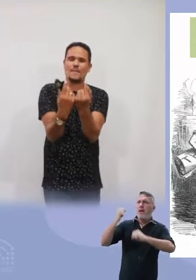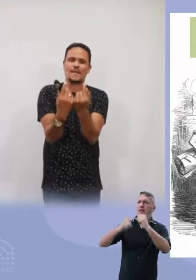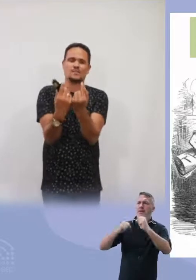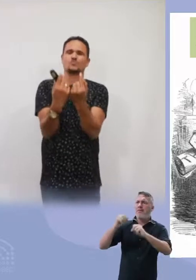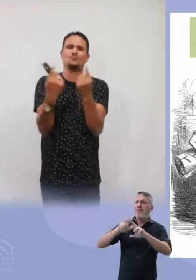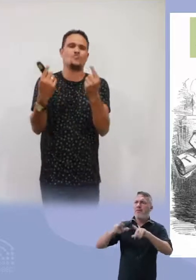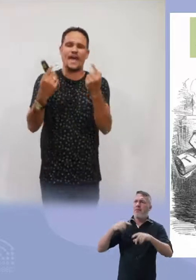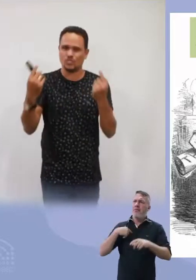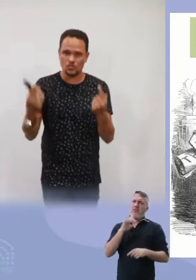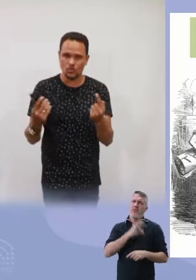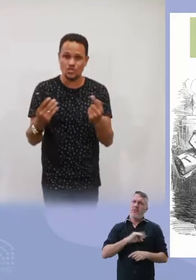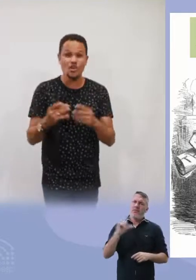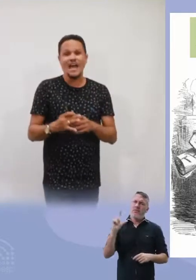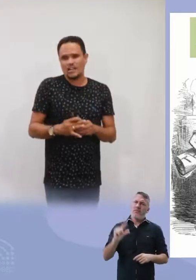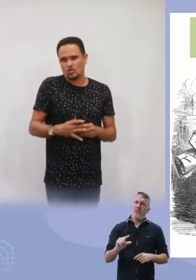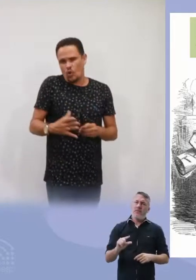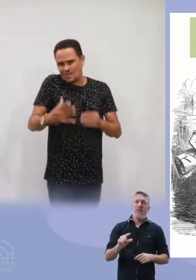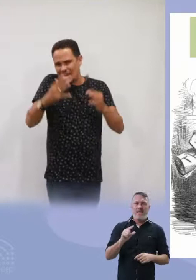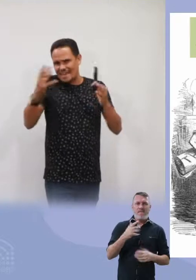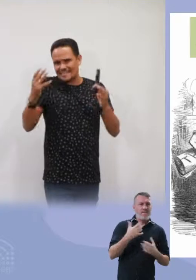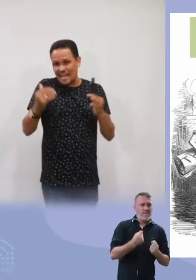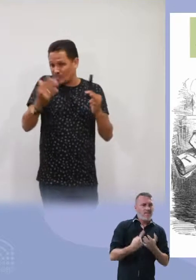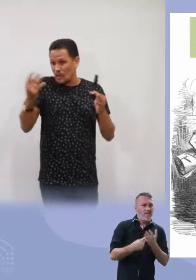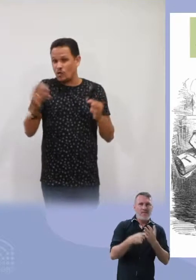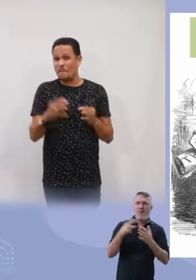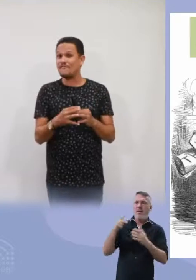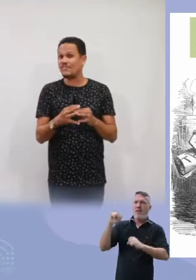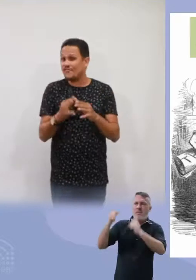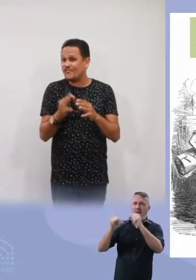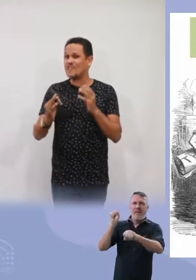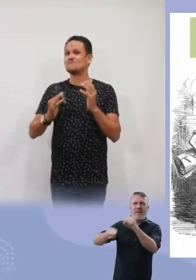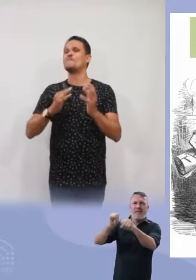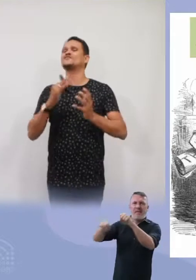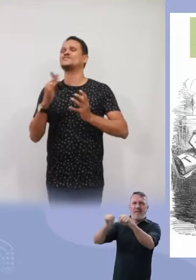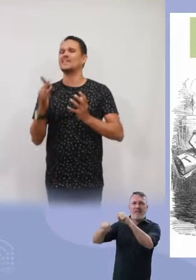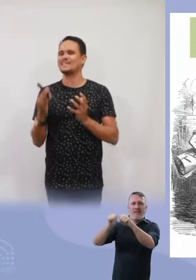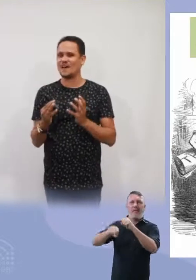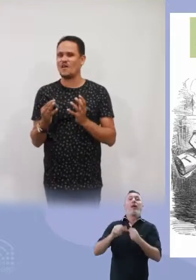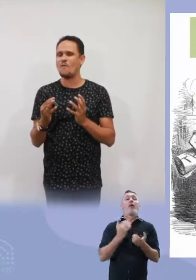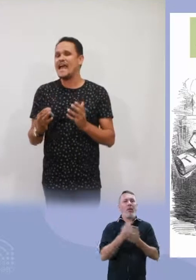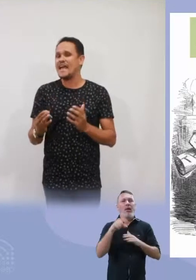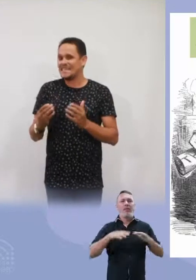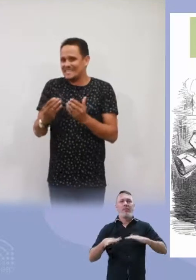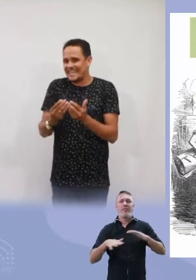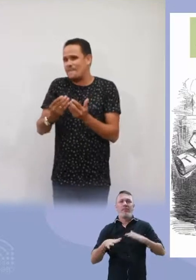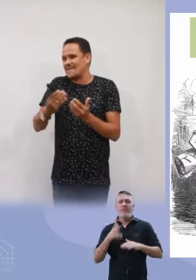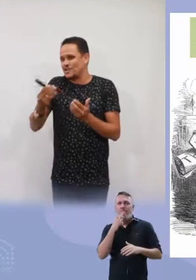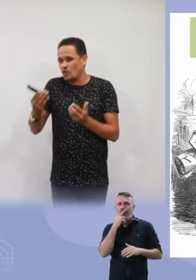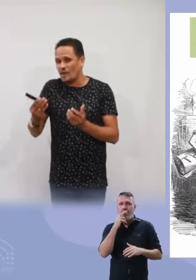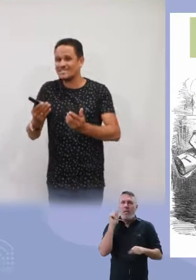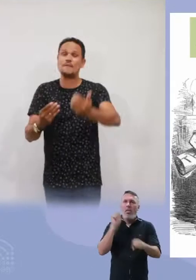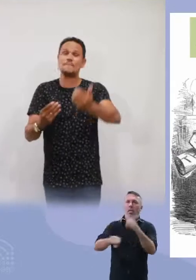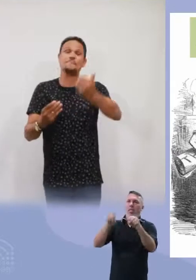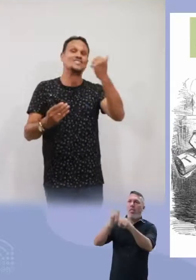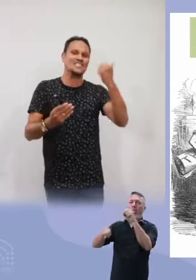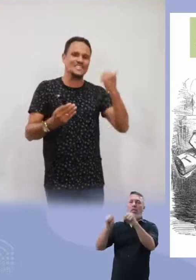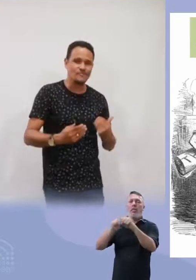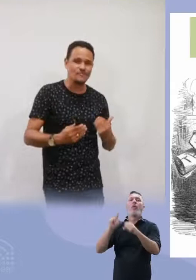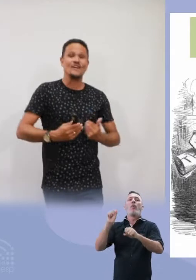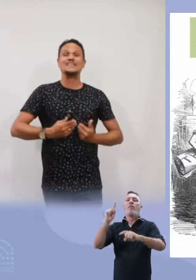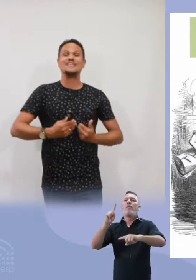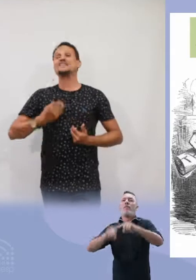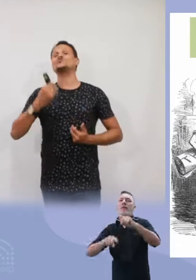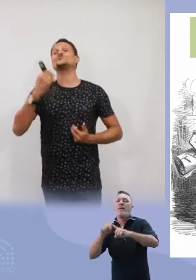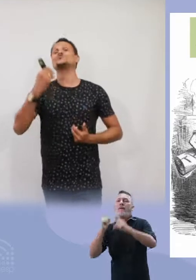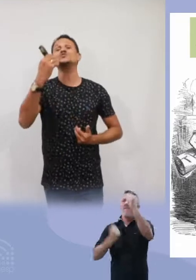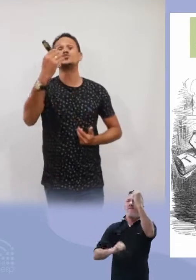existiu apenas um Ned Ludd. Toda a Inglaterra e toda a Europa viveu esse momento de tensão em que trabalhadores imaginavam